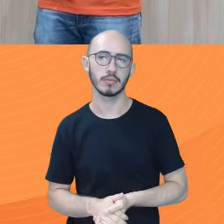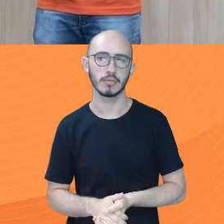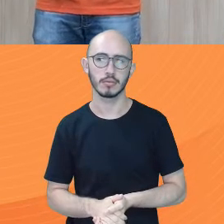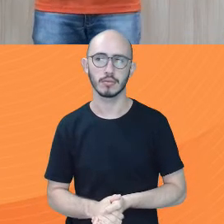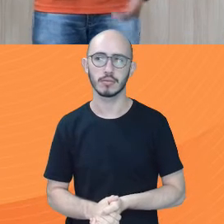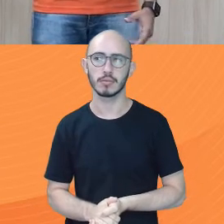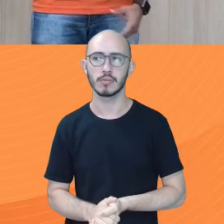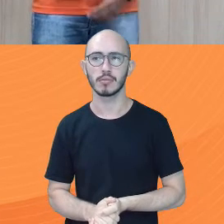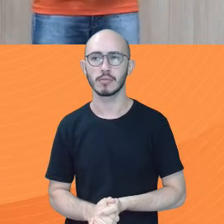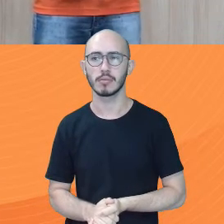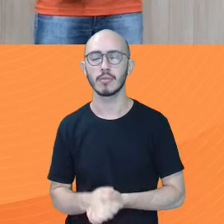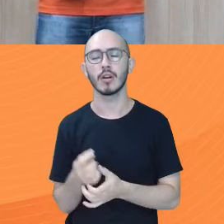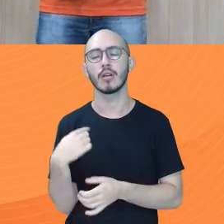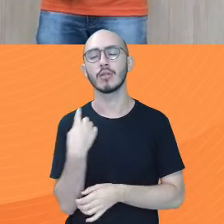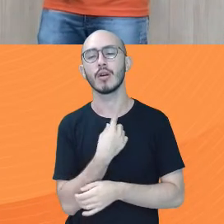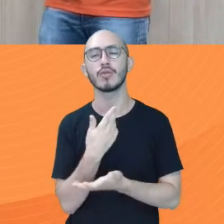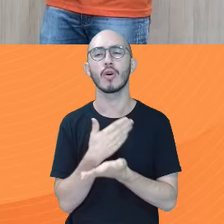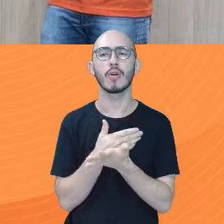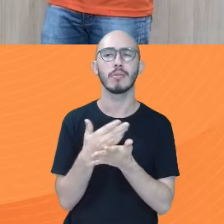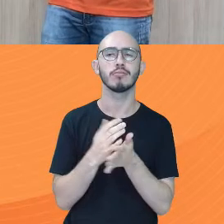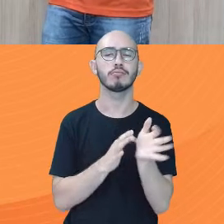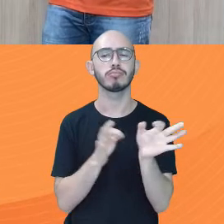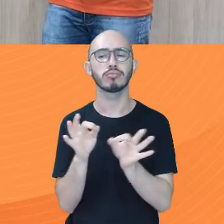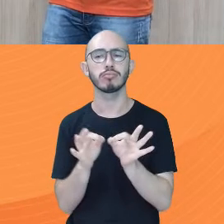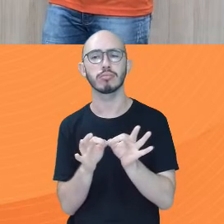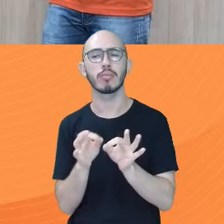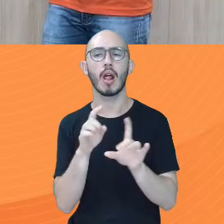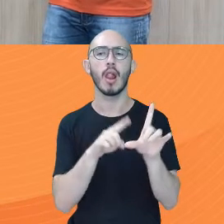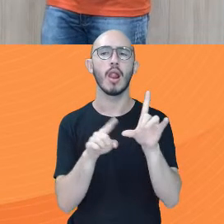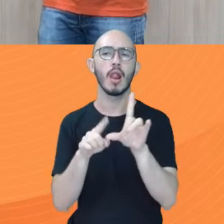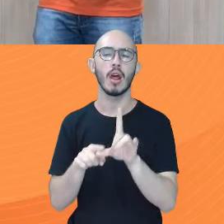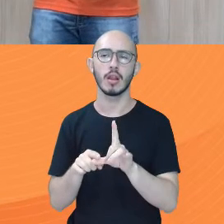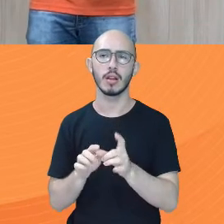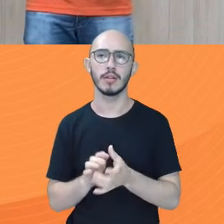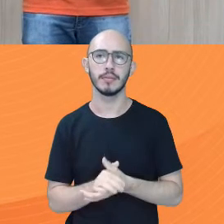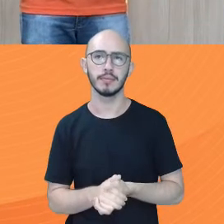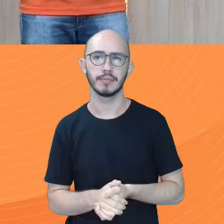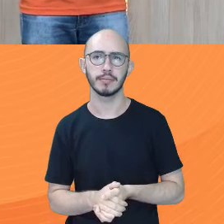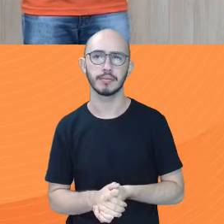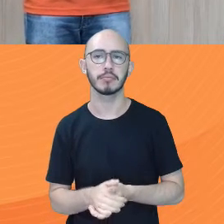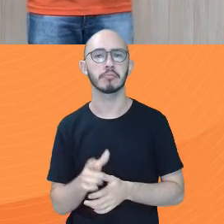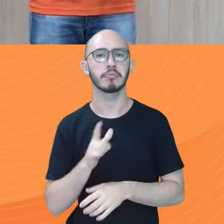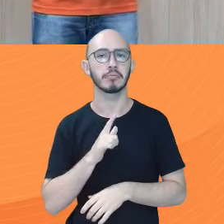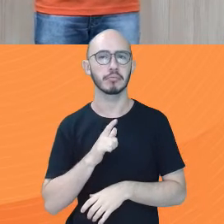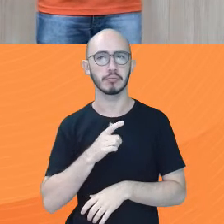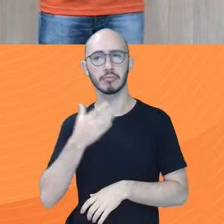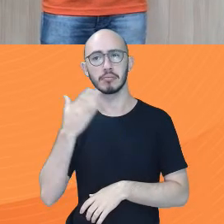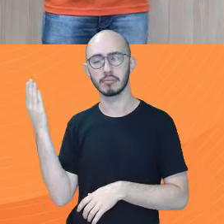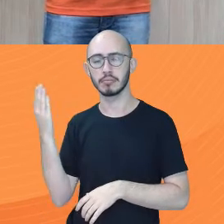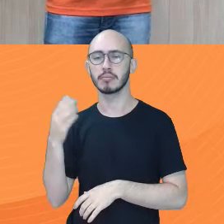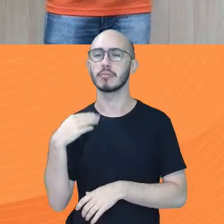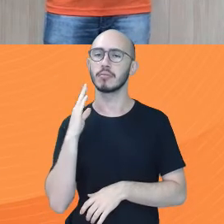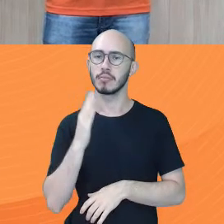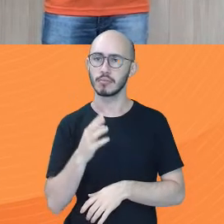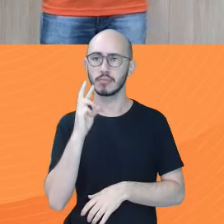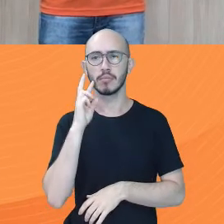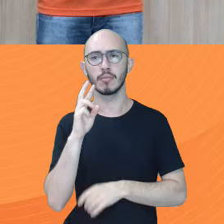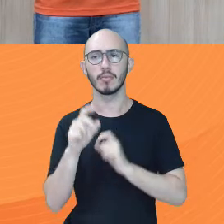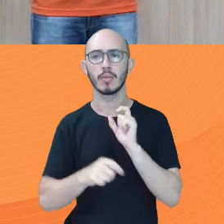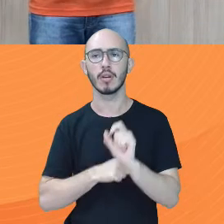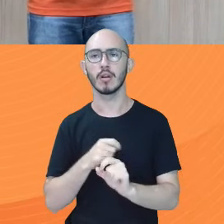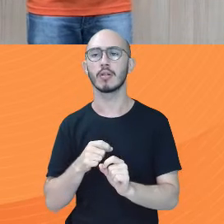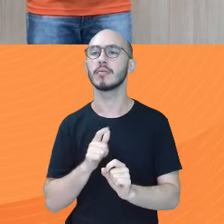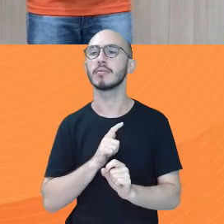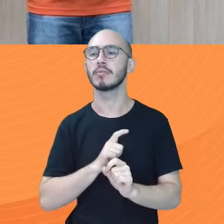2H, certo? Então, a gente começa a manipular aí as letras, certo? Vimos também a questão da